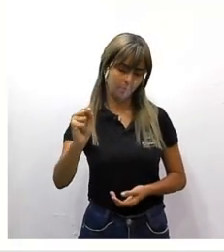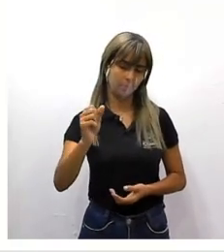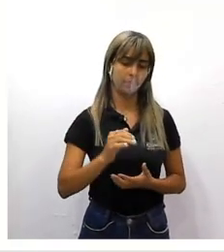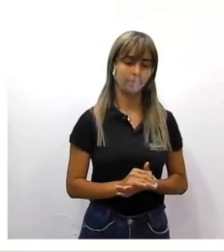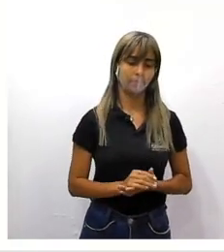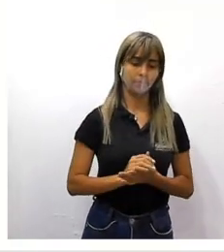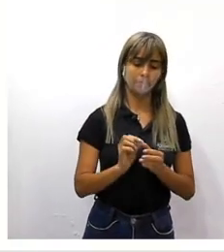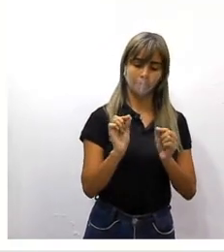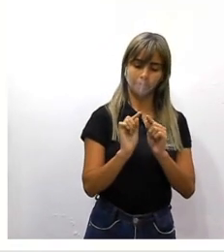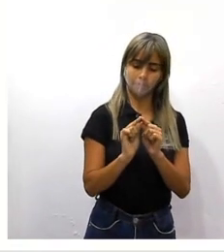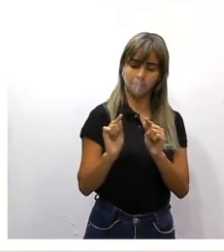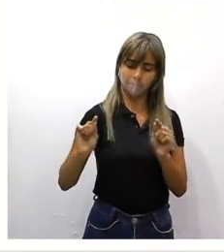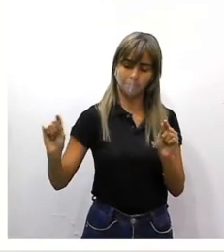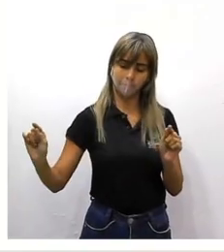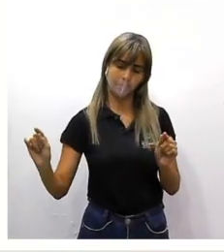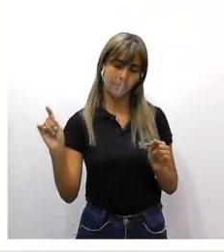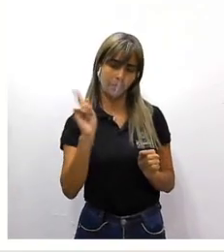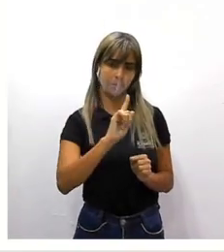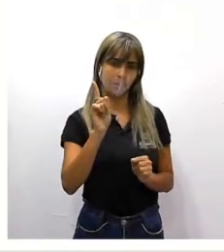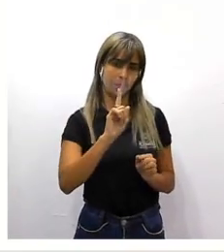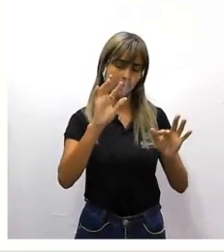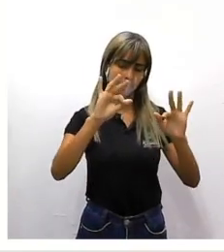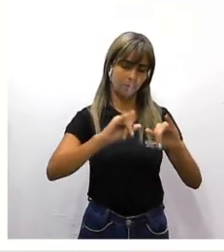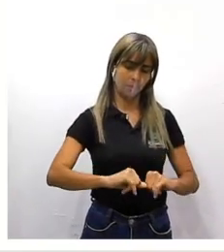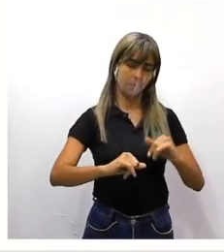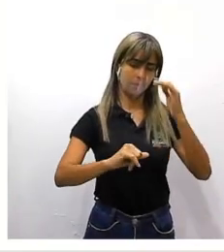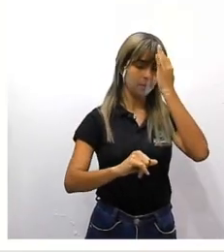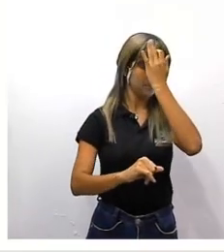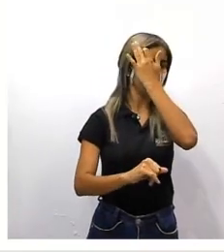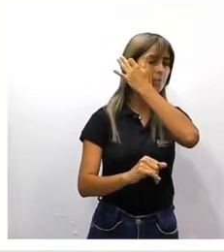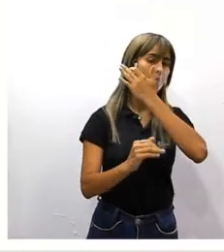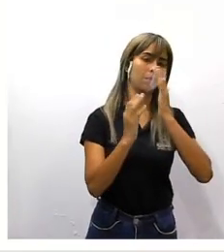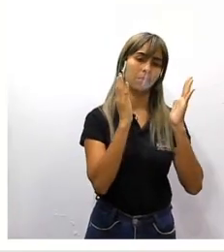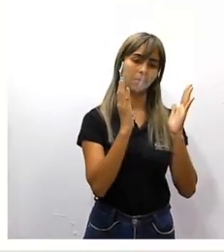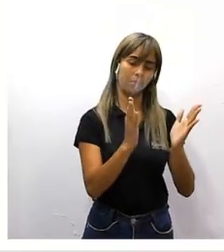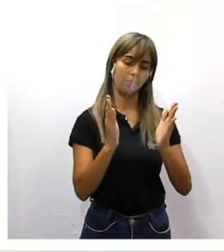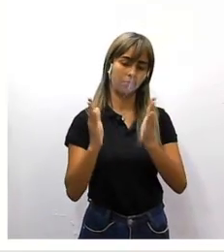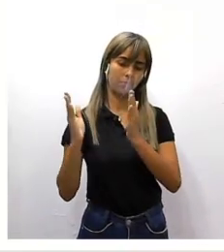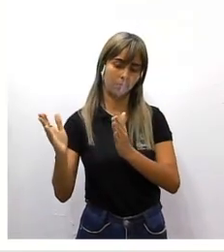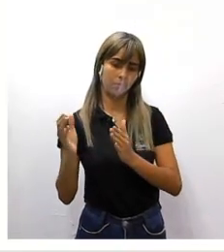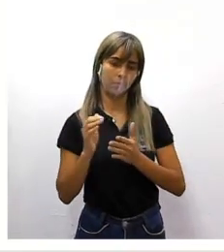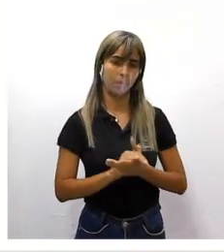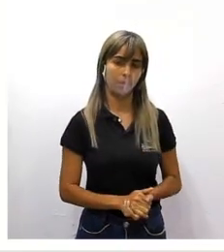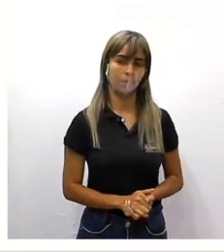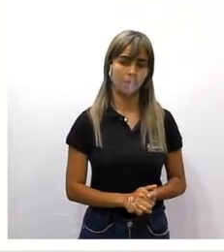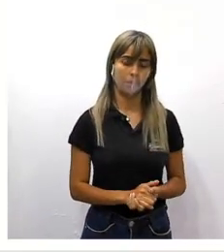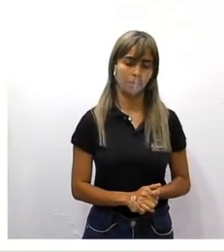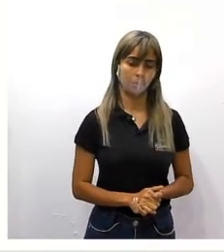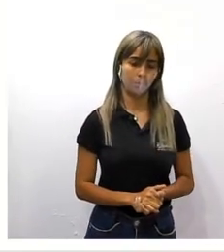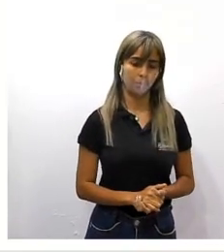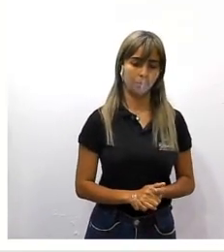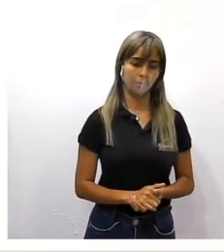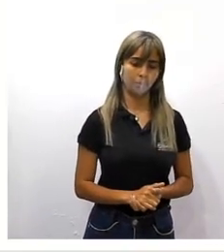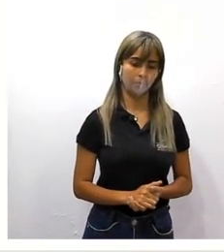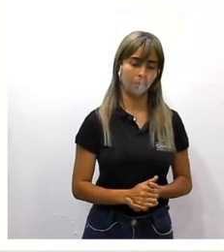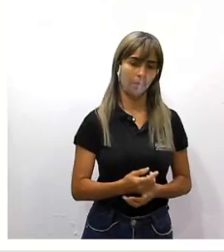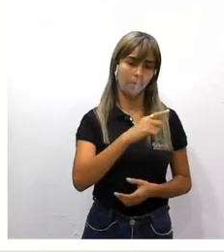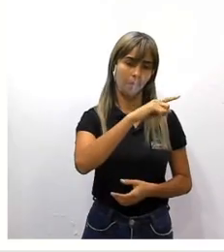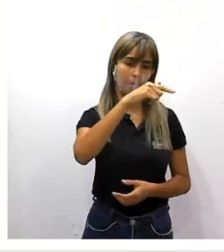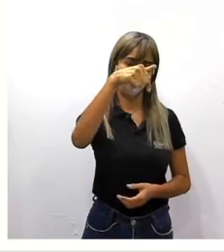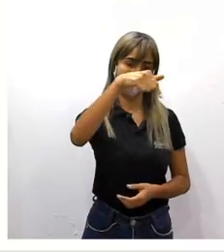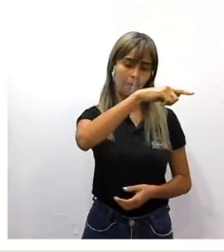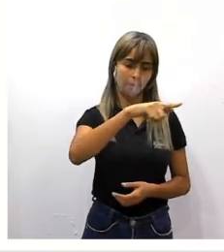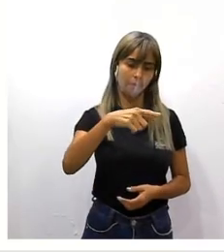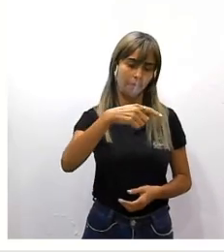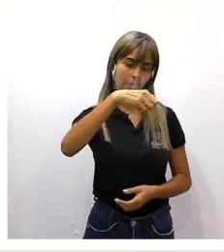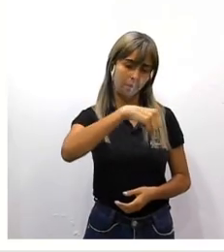é infinito, só que tem período, tem uma periodicidade. Então, ó, nesse caso é uma fração que tem um